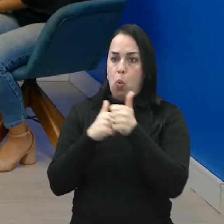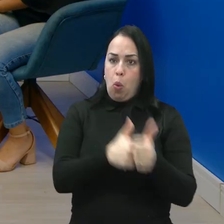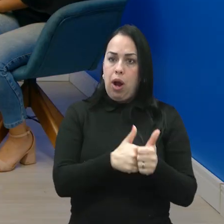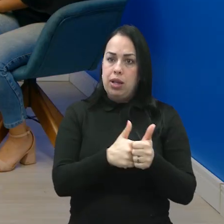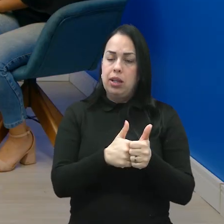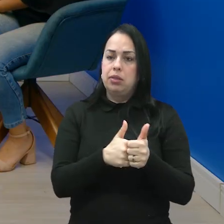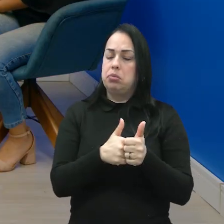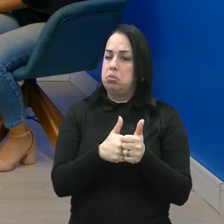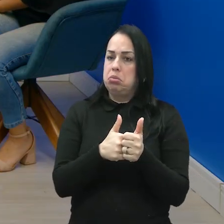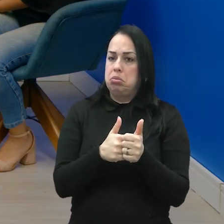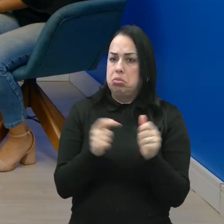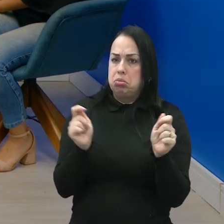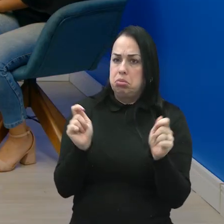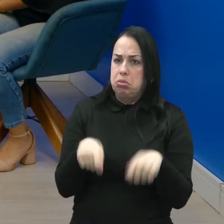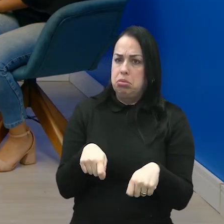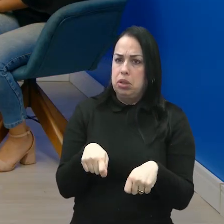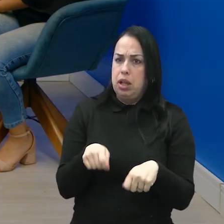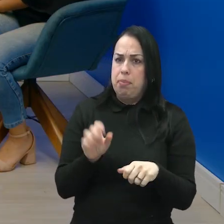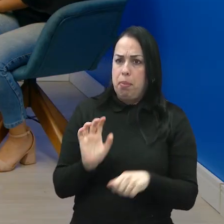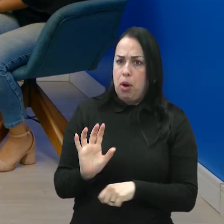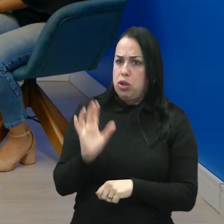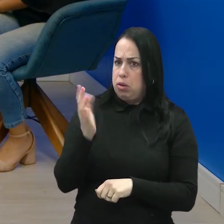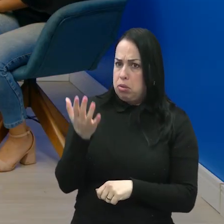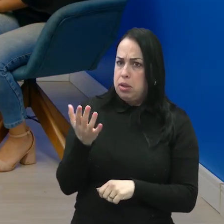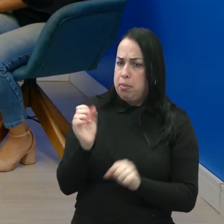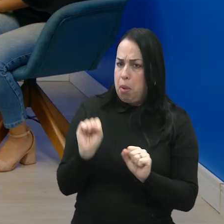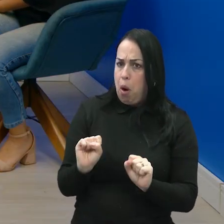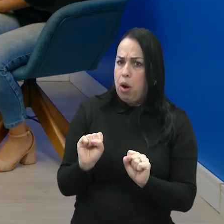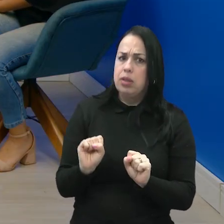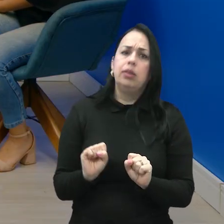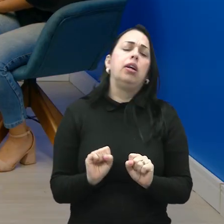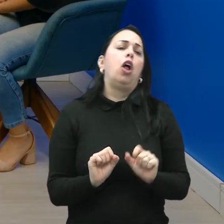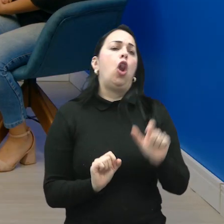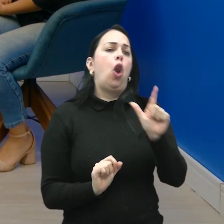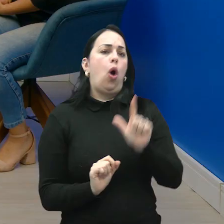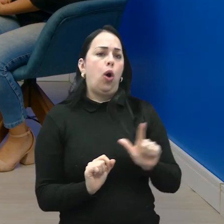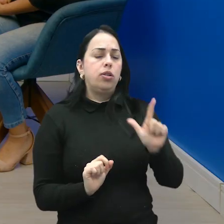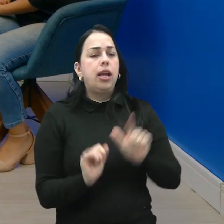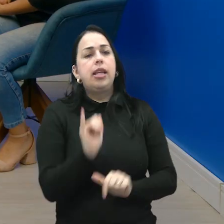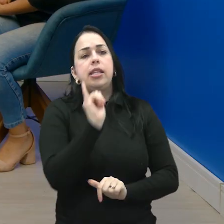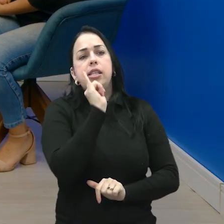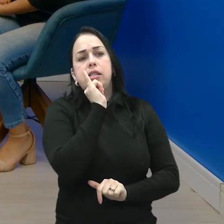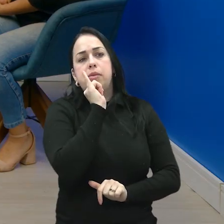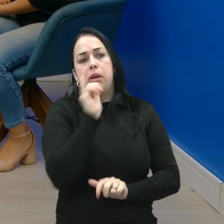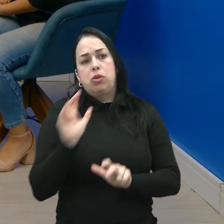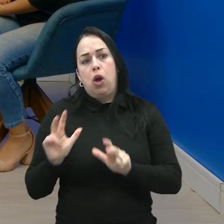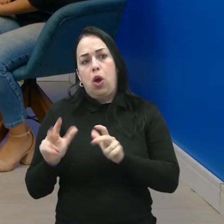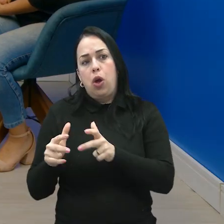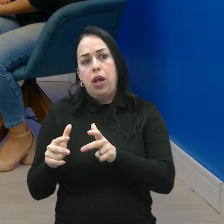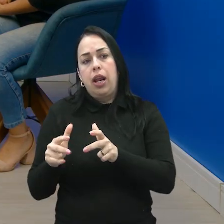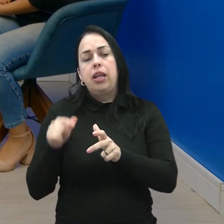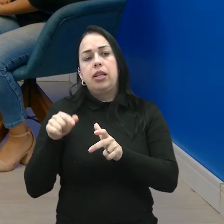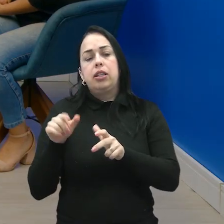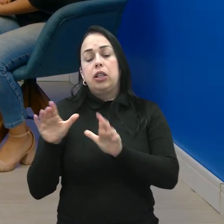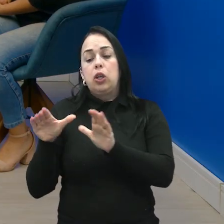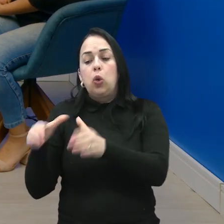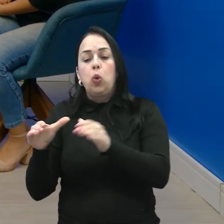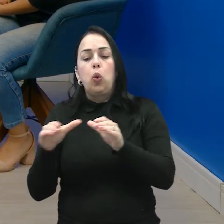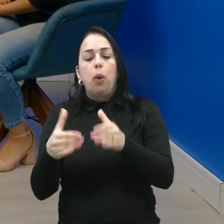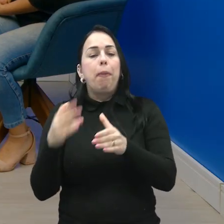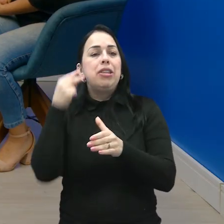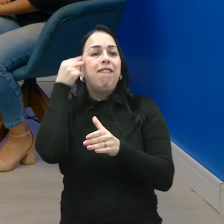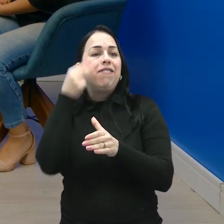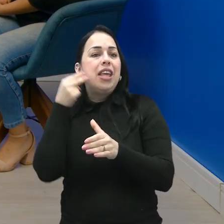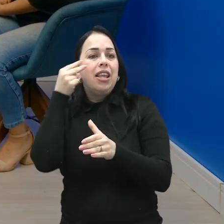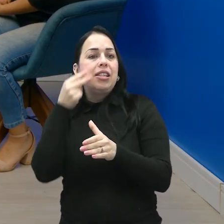acompanhamento, de forma geral, ele pode acontecer, independente. Claro. A gente tem, por exemplo, na Câmara, comissões de